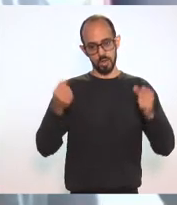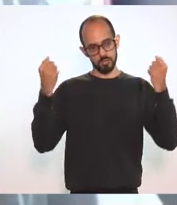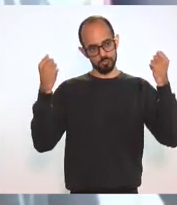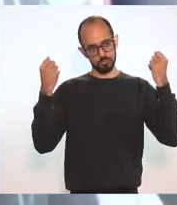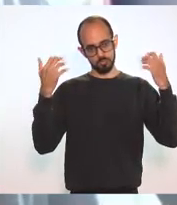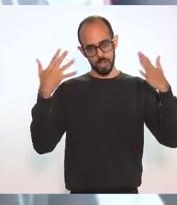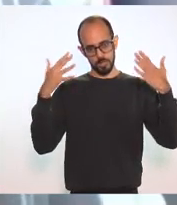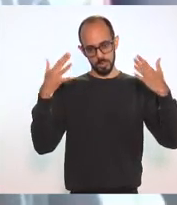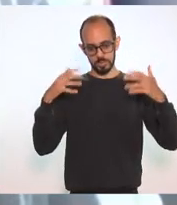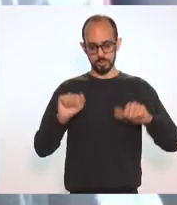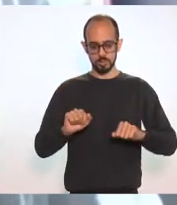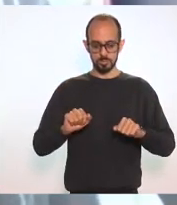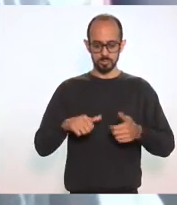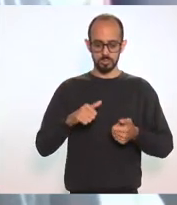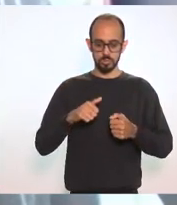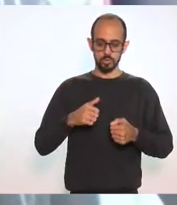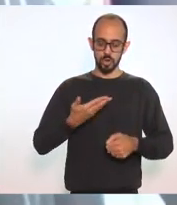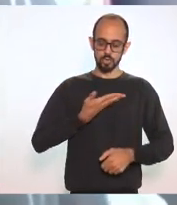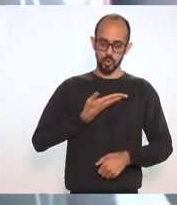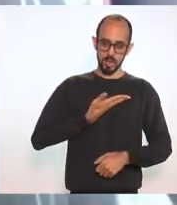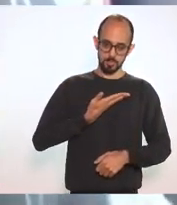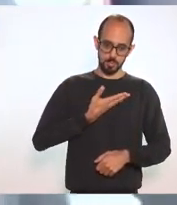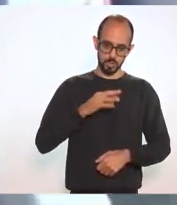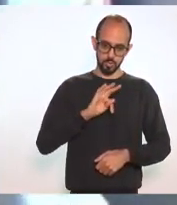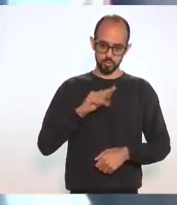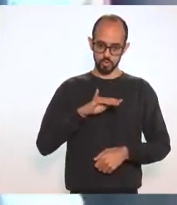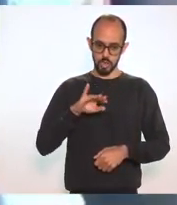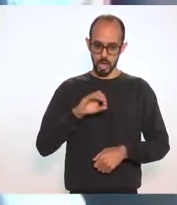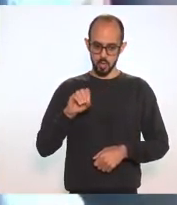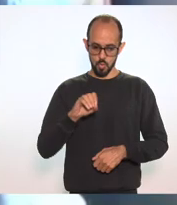atitude do nosso companheiro amigo Tiago Pampolha.